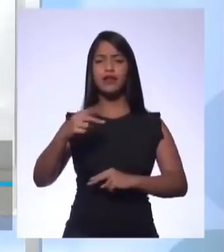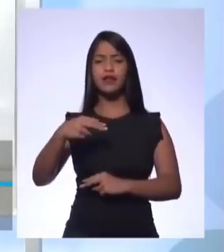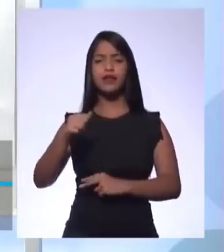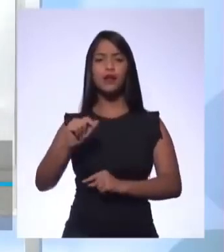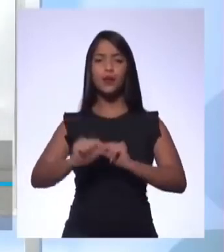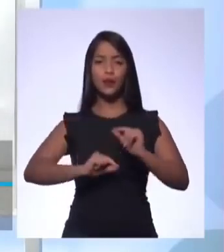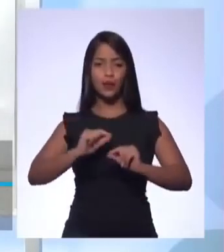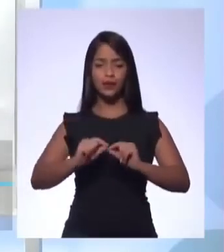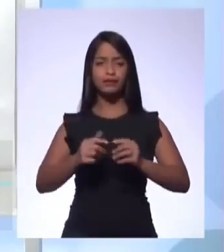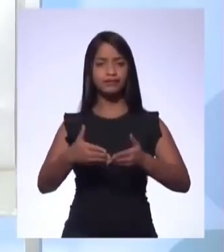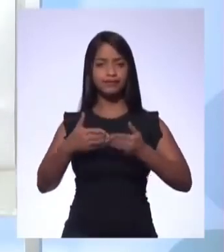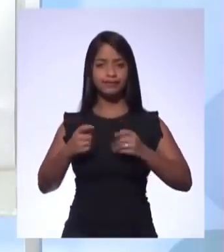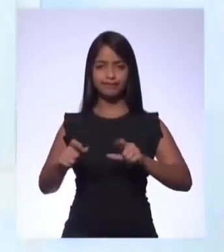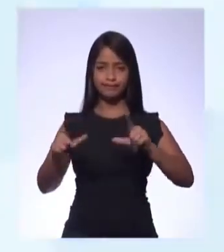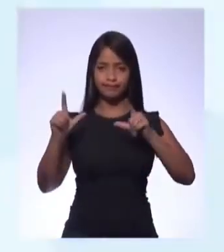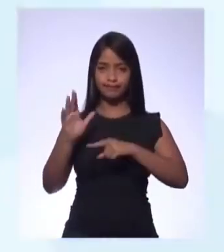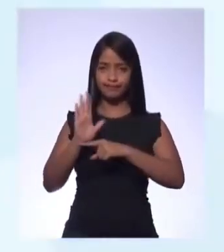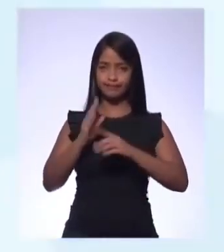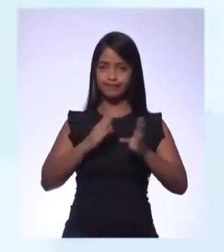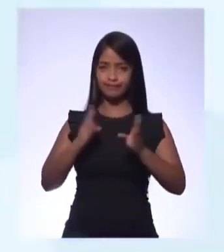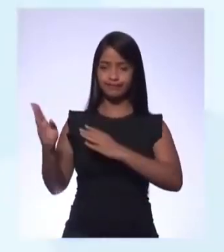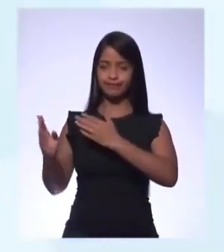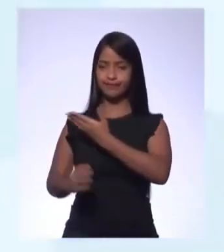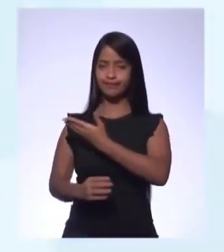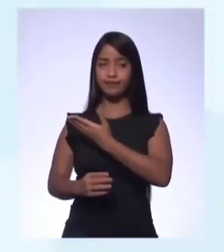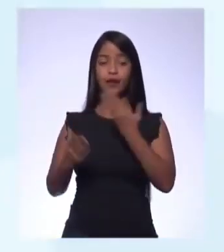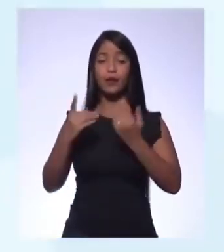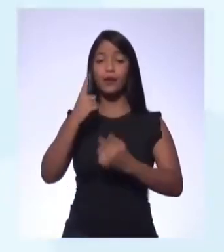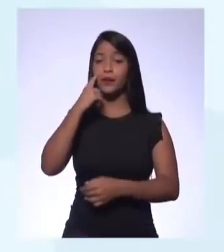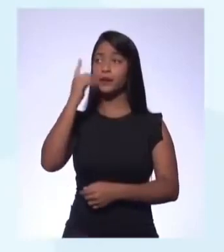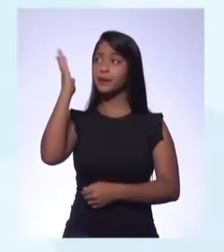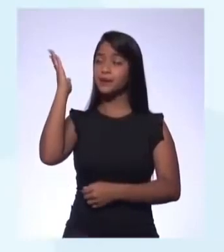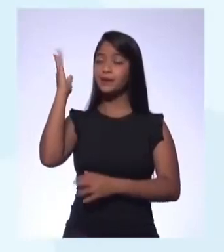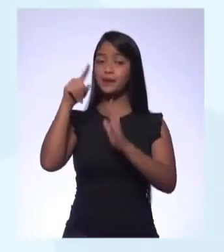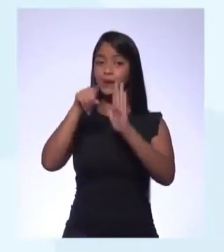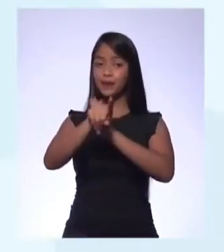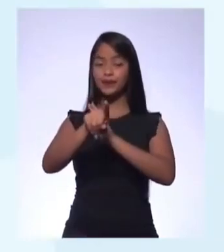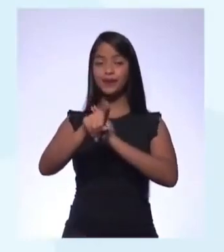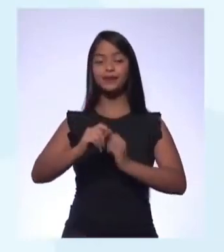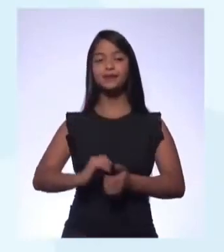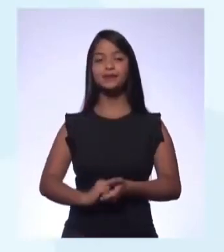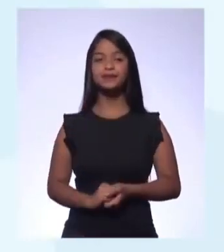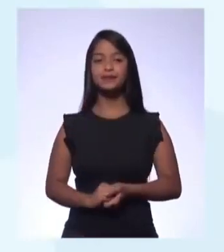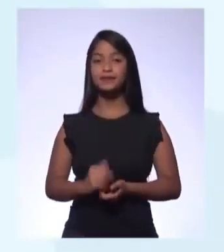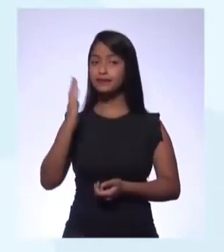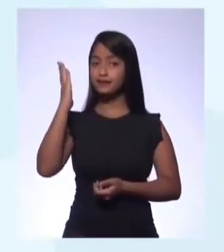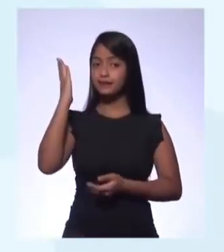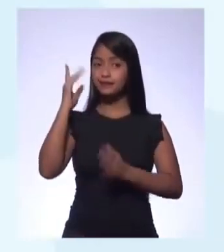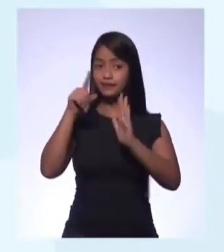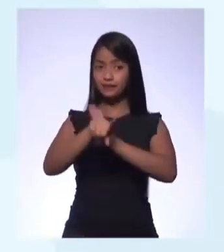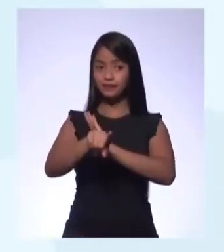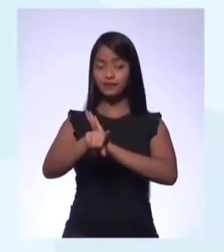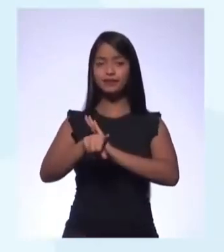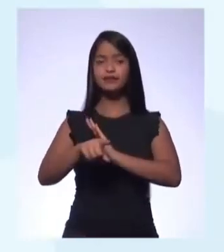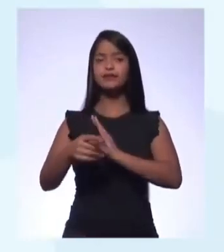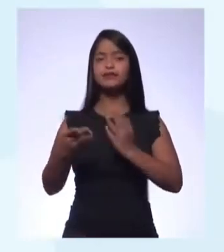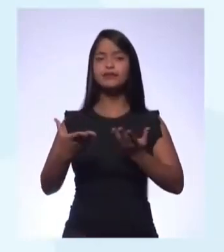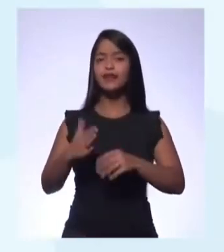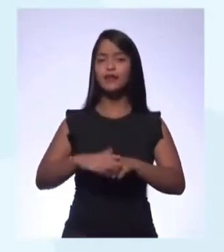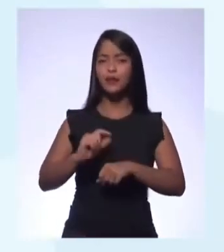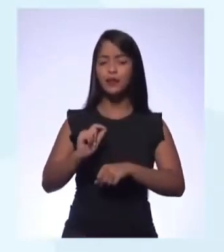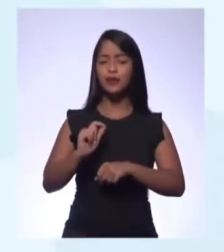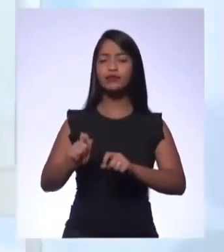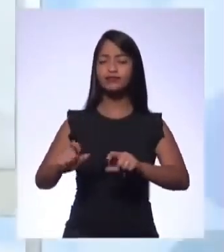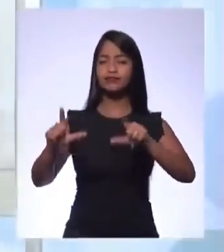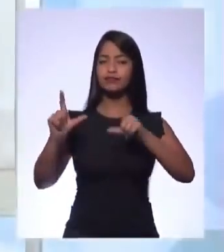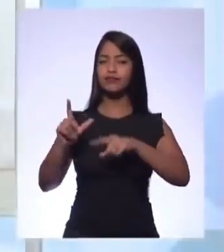ali, Marcos, por favor? Então, essa aqui é a minha pergunta. Então, com essa minha pergunta, o que nós vamos fazer? Nós vamos assistir